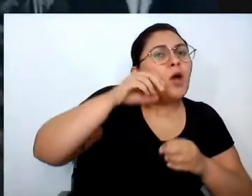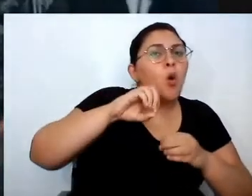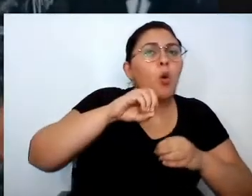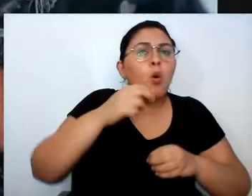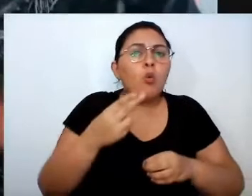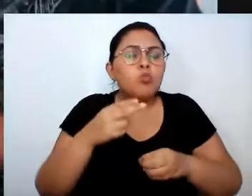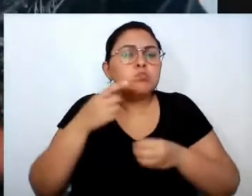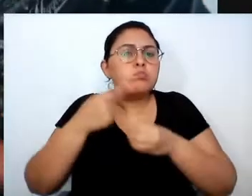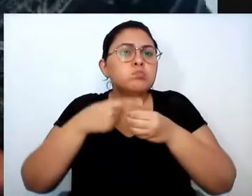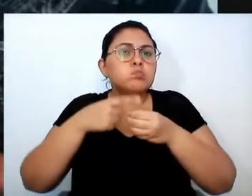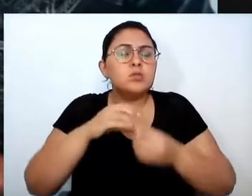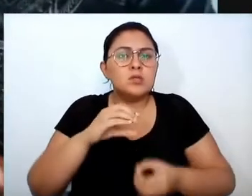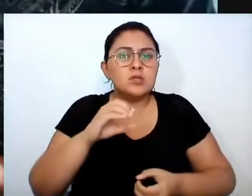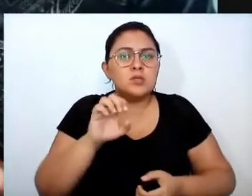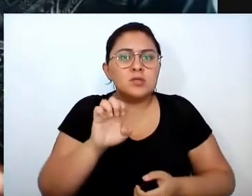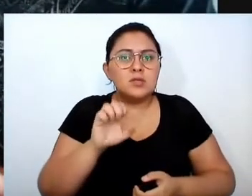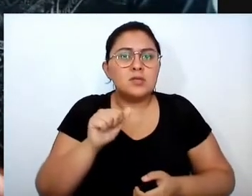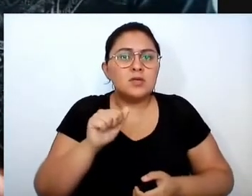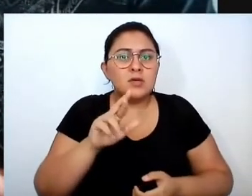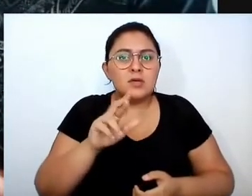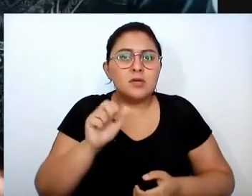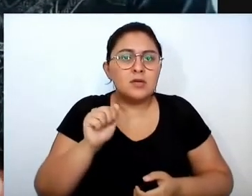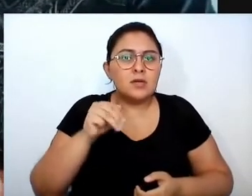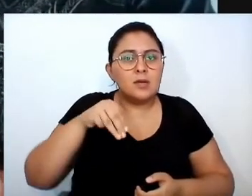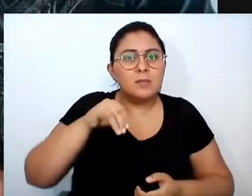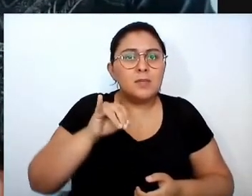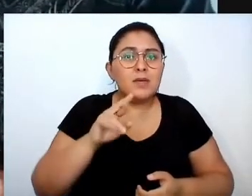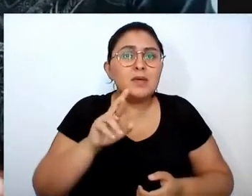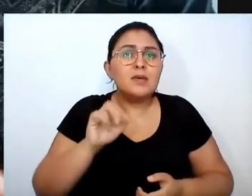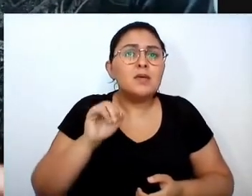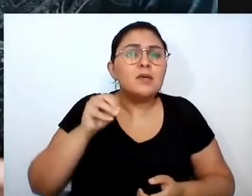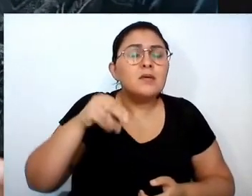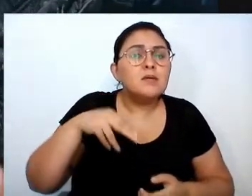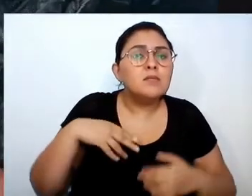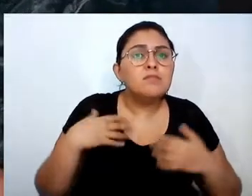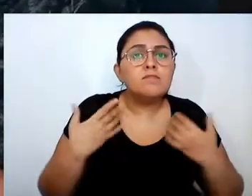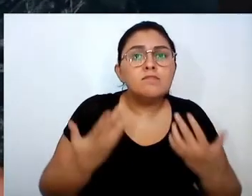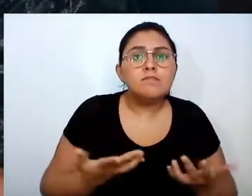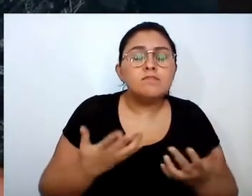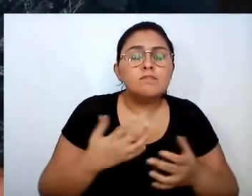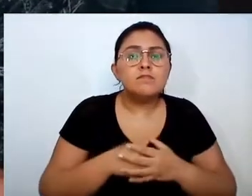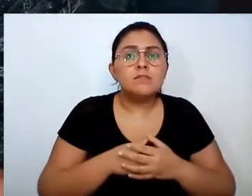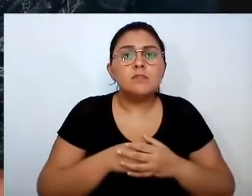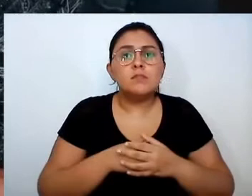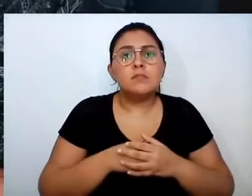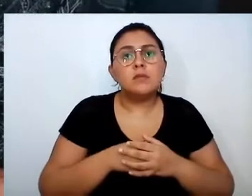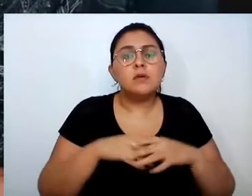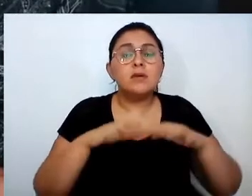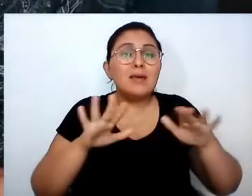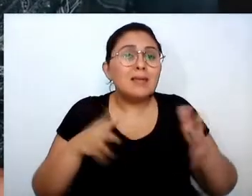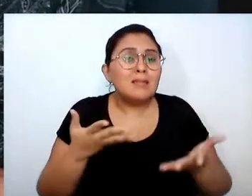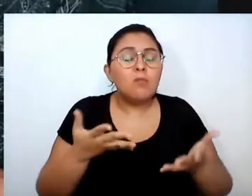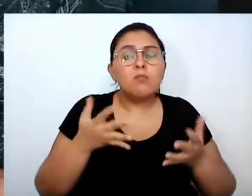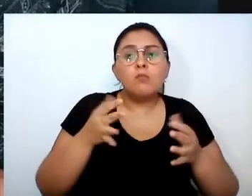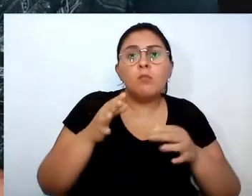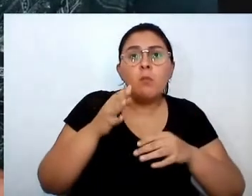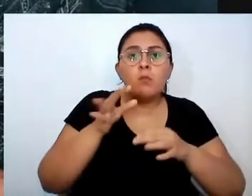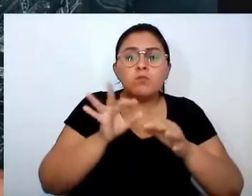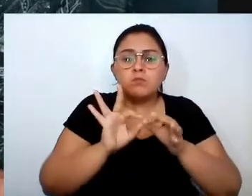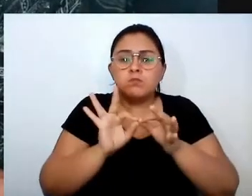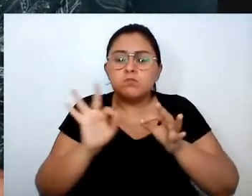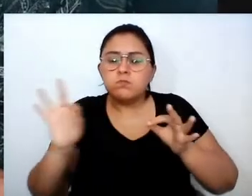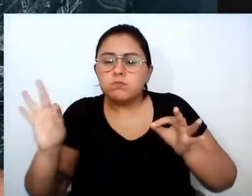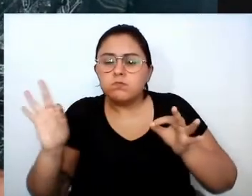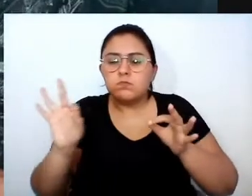Eu deslocamento, sempre, né, para a universidade? eu, Como é que eu você sempre fazia? morei em Xeramirim. Sim, desculpe. Não, é a questão do deslocamento, né? Como